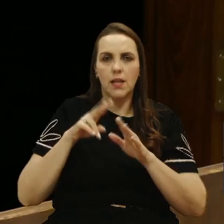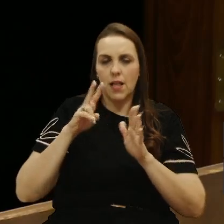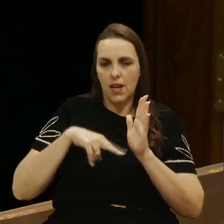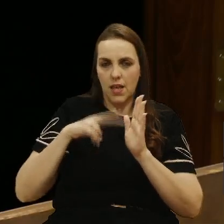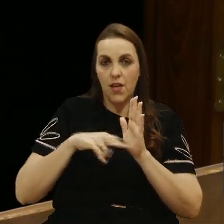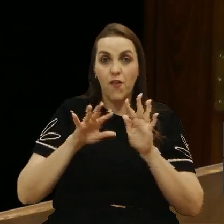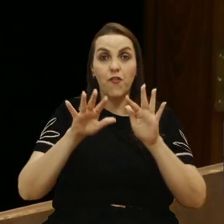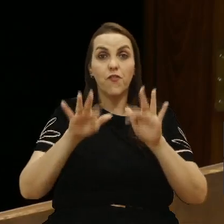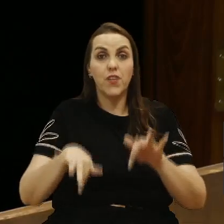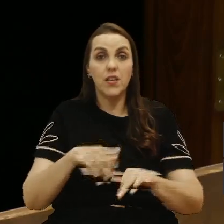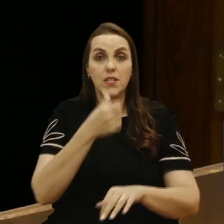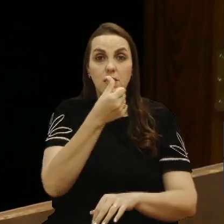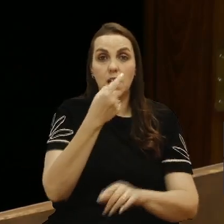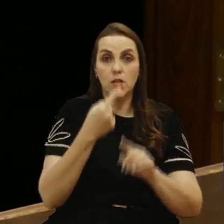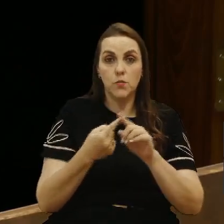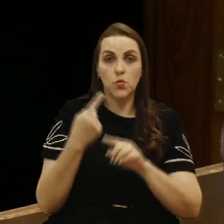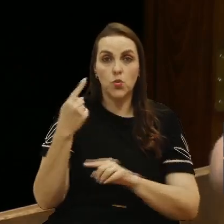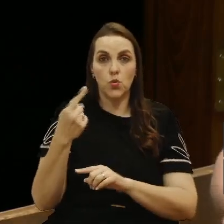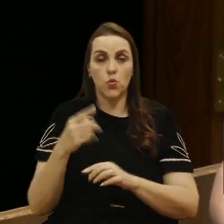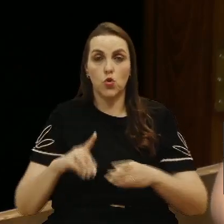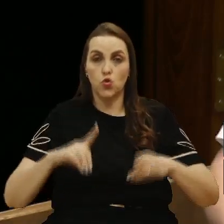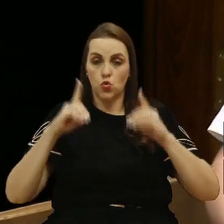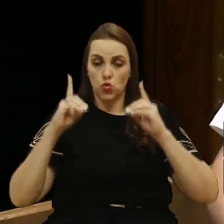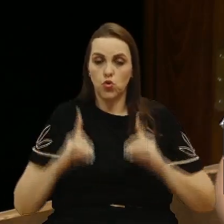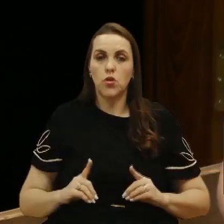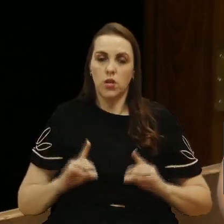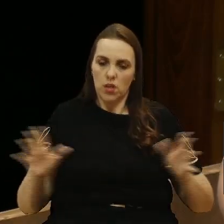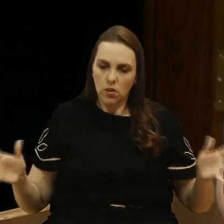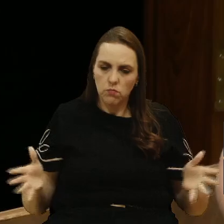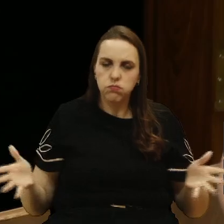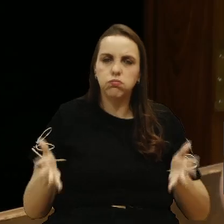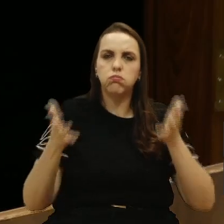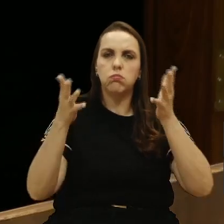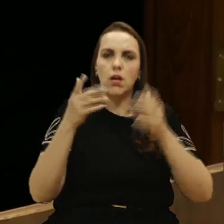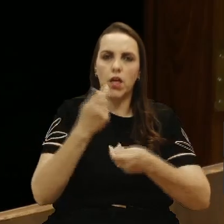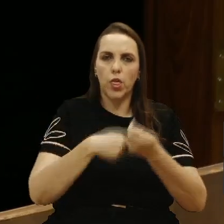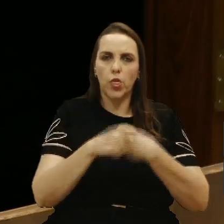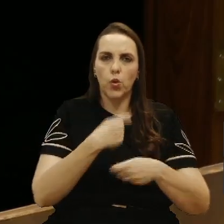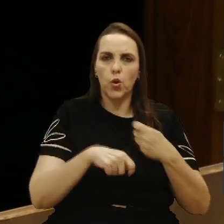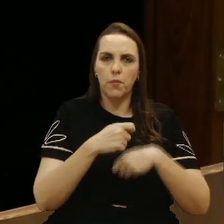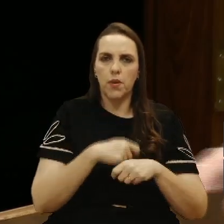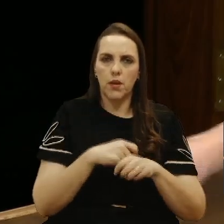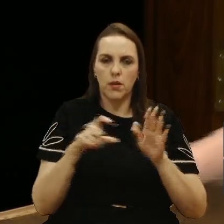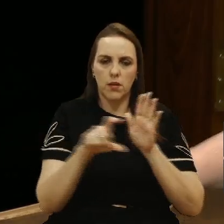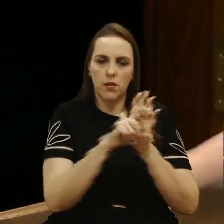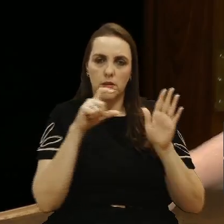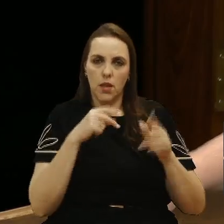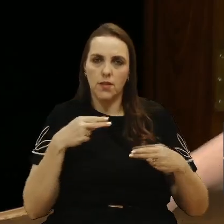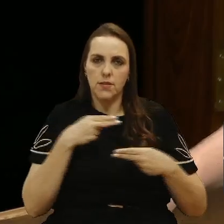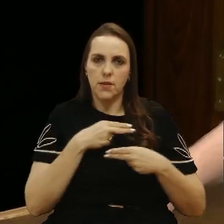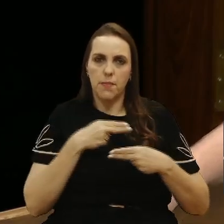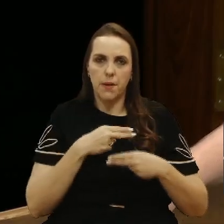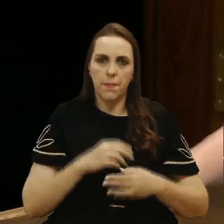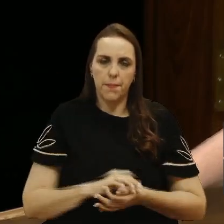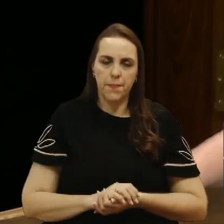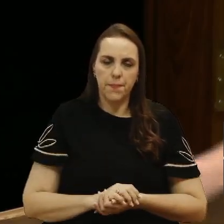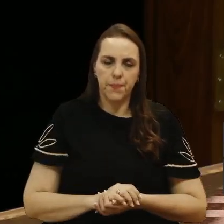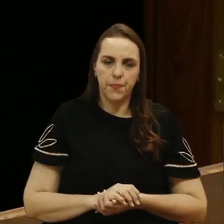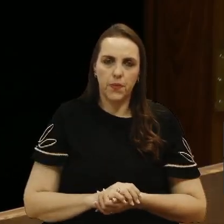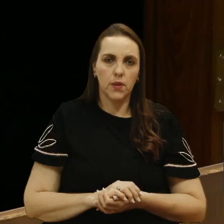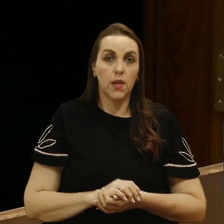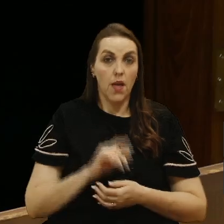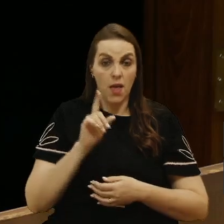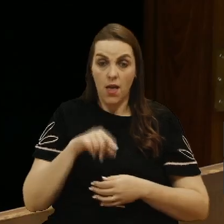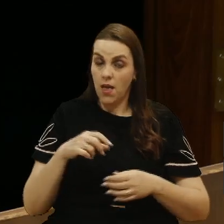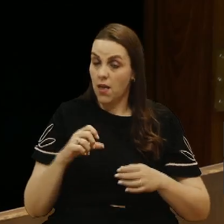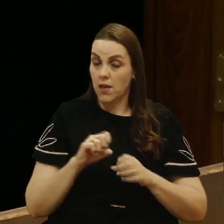escala 6x1 traz dignidade e impulsiona a economia. Essa é a nota do Sebrae, que é o Sistema